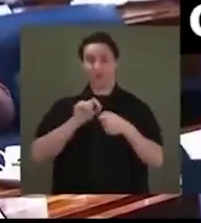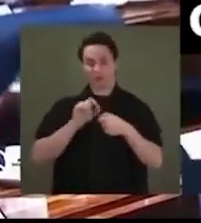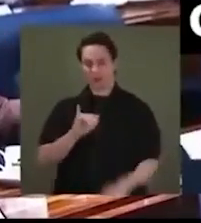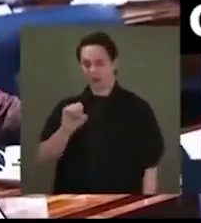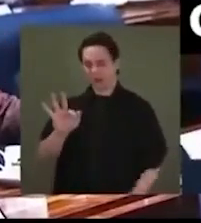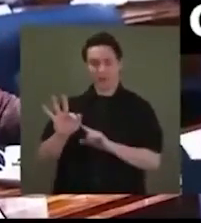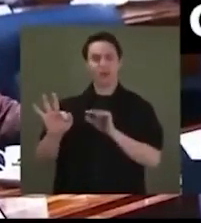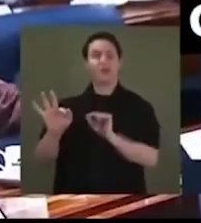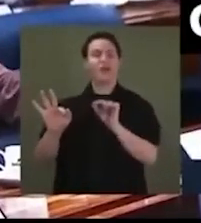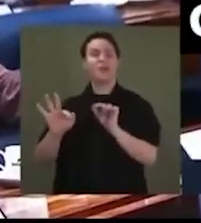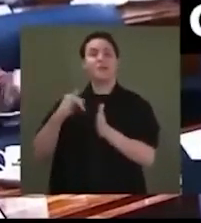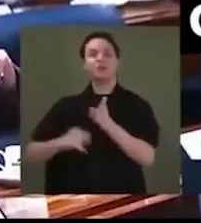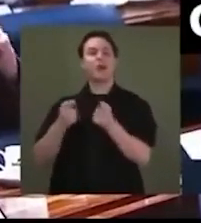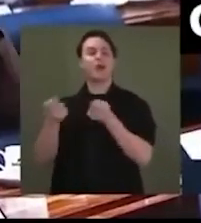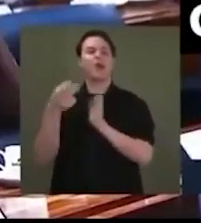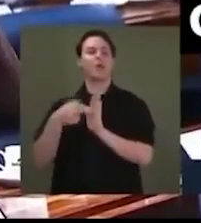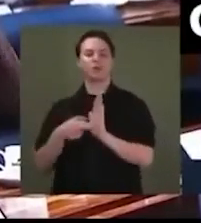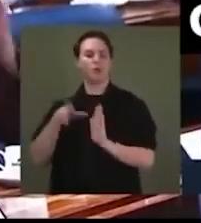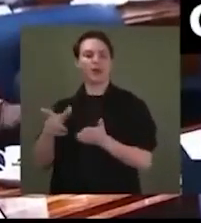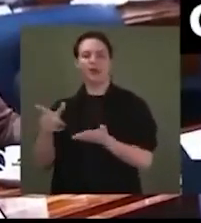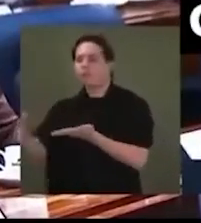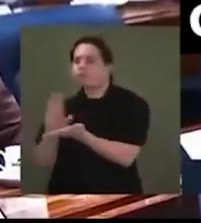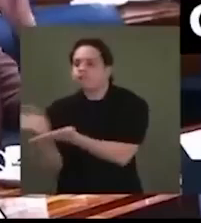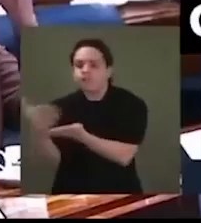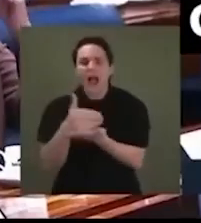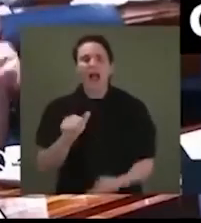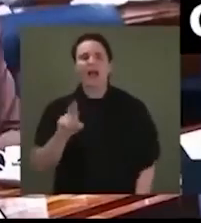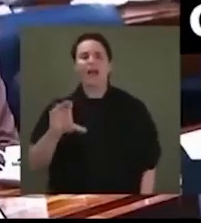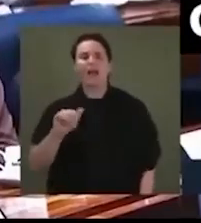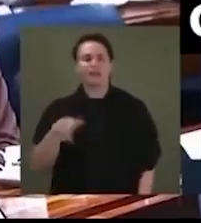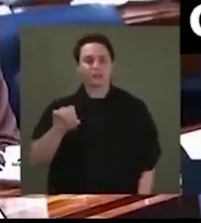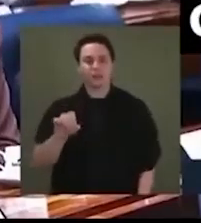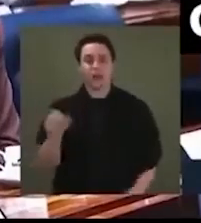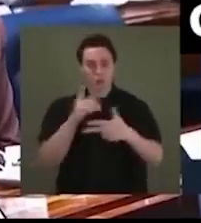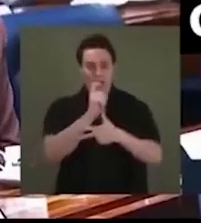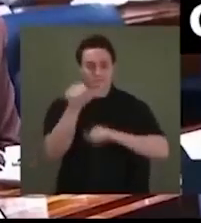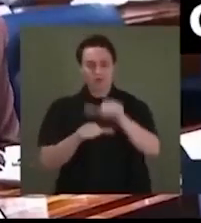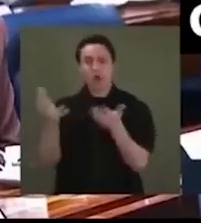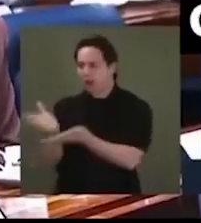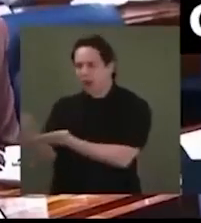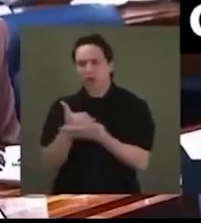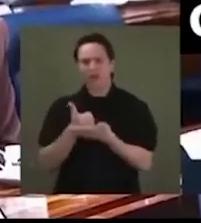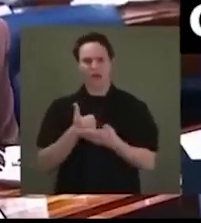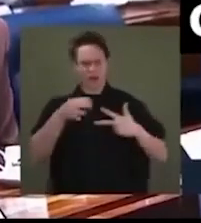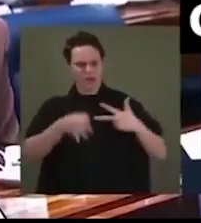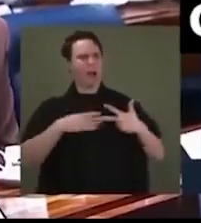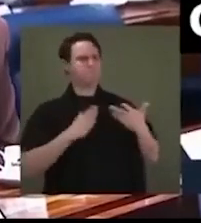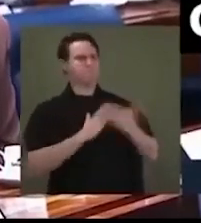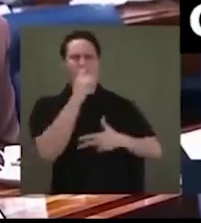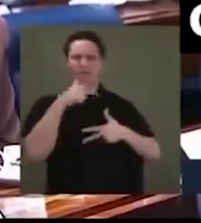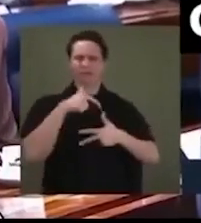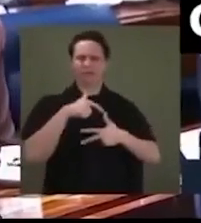imposto arrecadatório. Isso é básico. Qualquer estudante de direito sabe. Não precisa ser ministro. Agora, se ele acha que tem a vontade acima do parlamento,